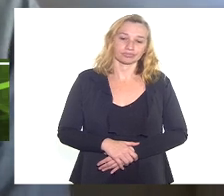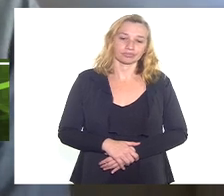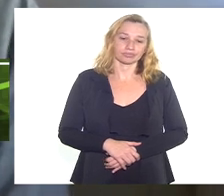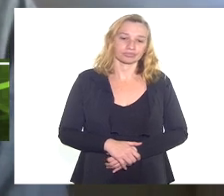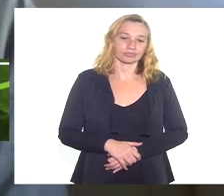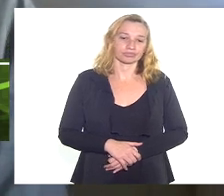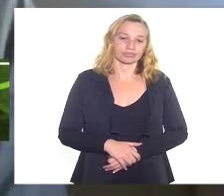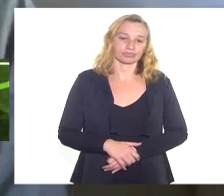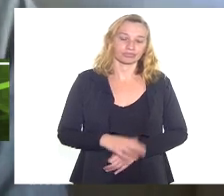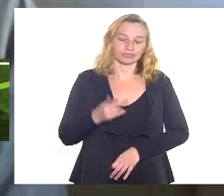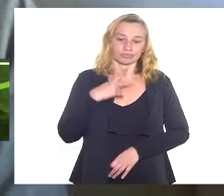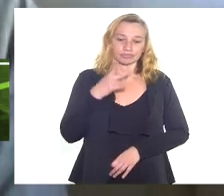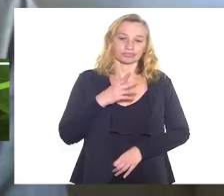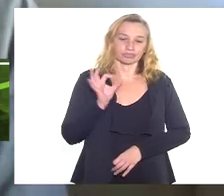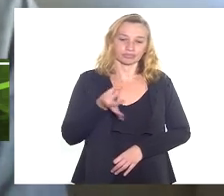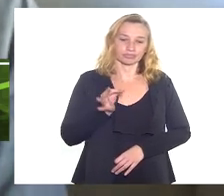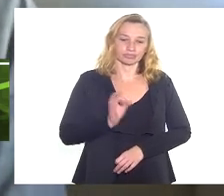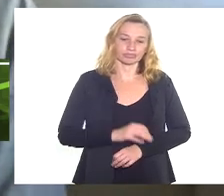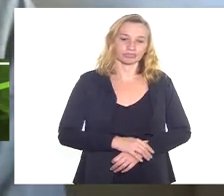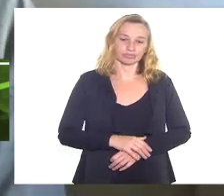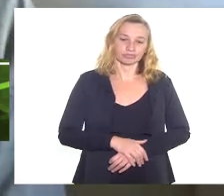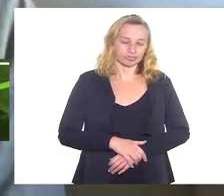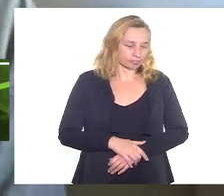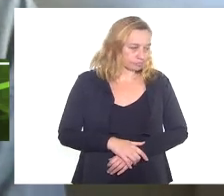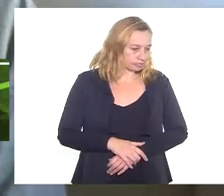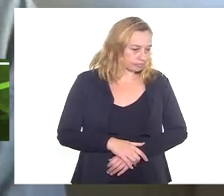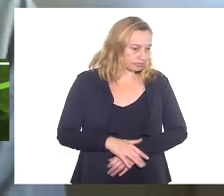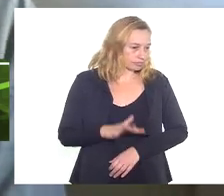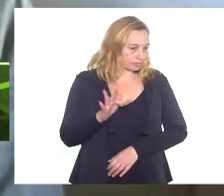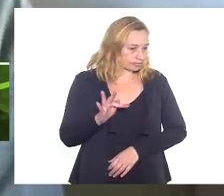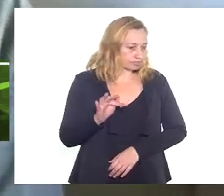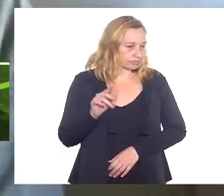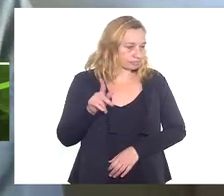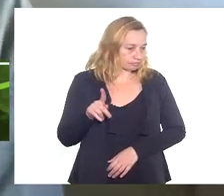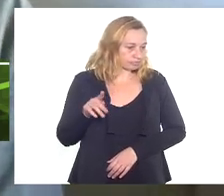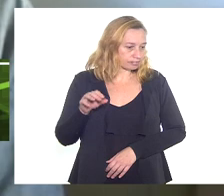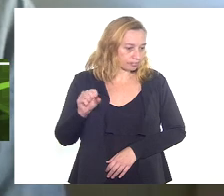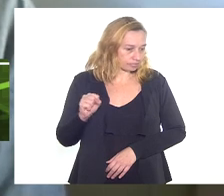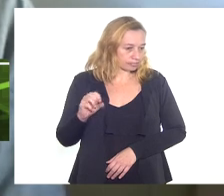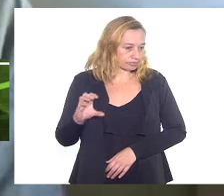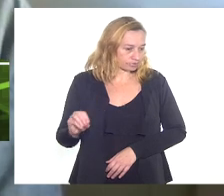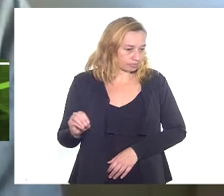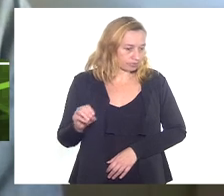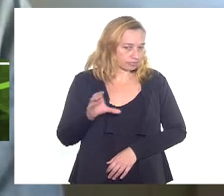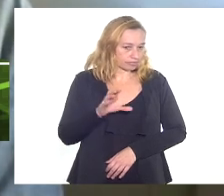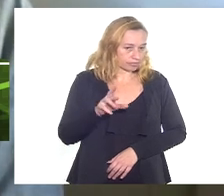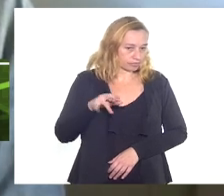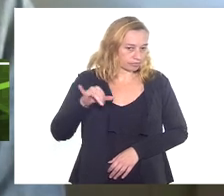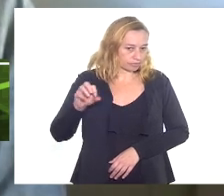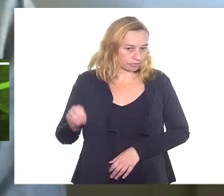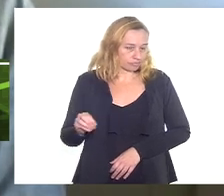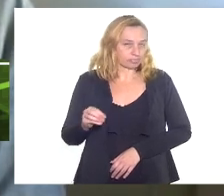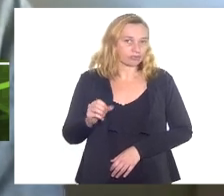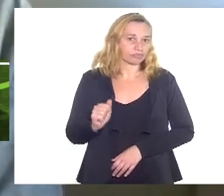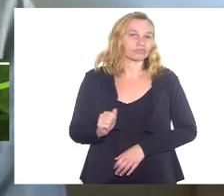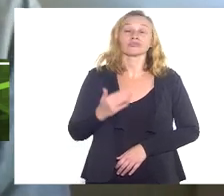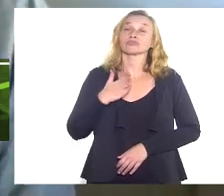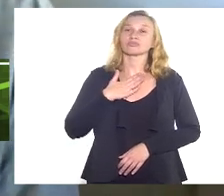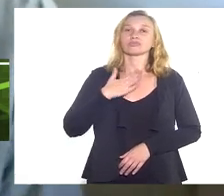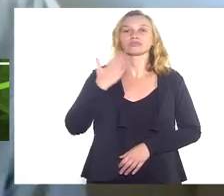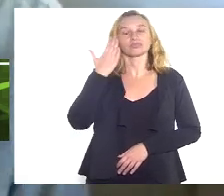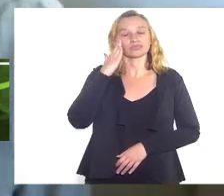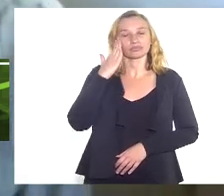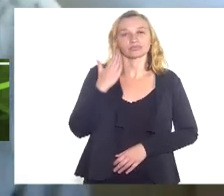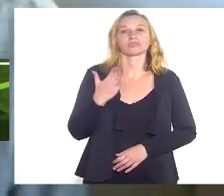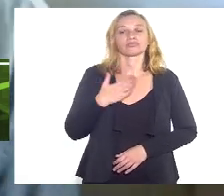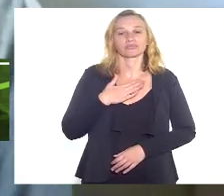Vou falar especificamente na FPSO Carioca. No meu entendimento,